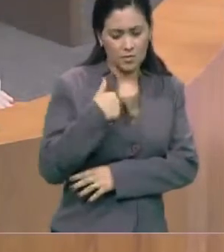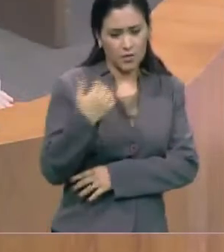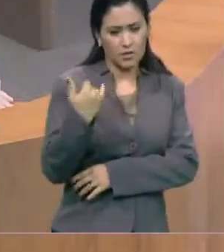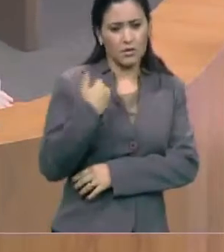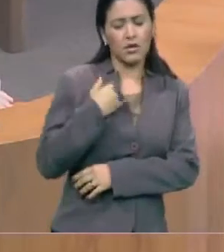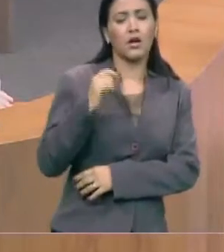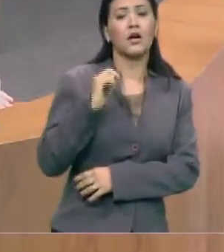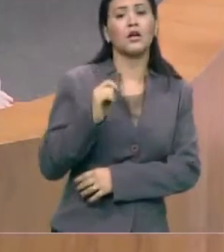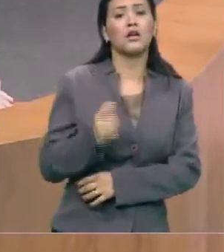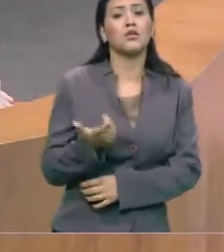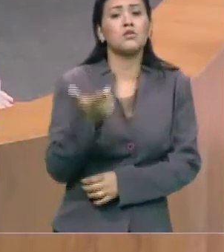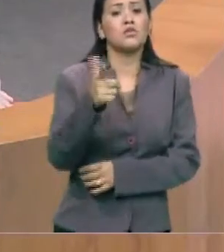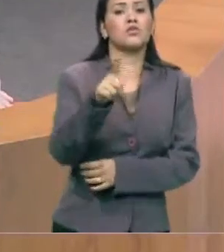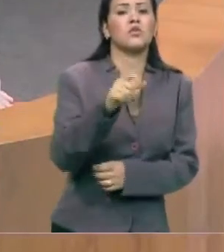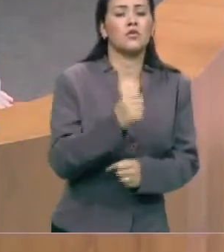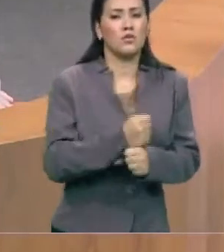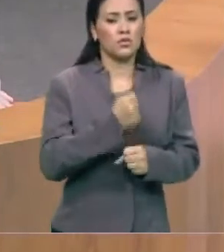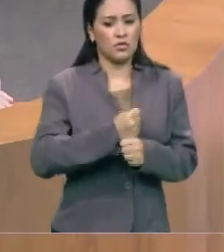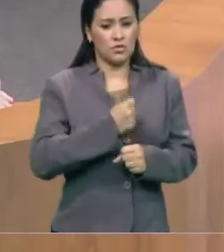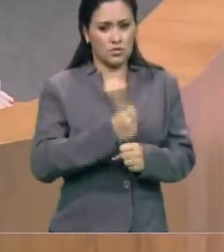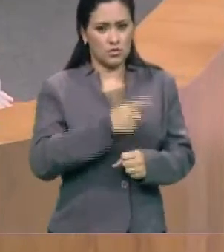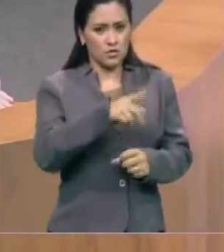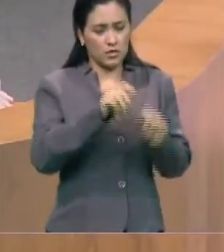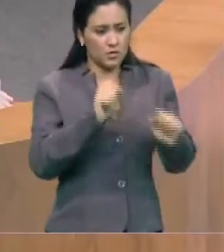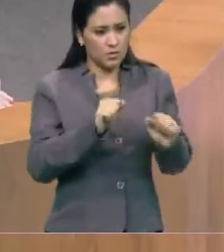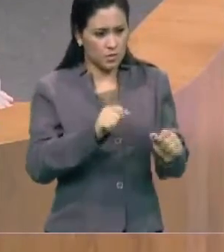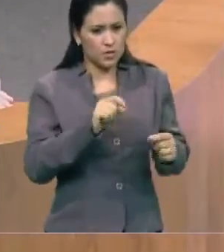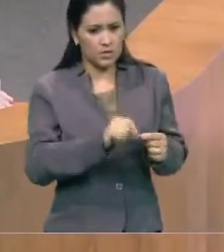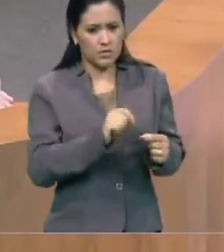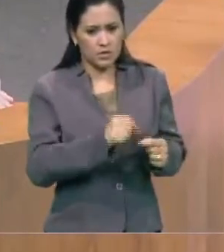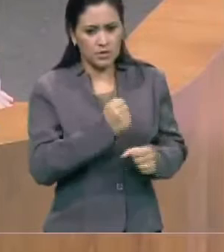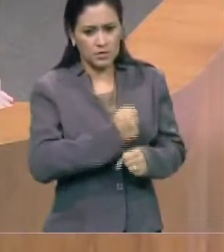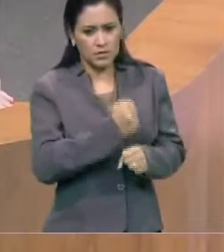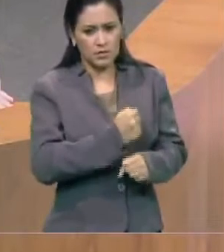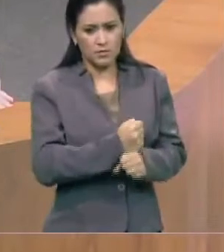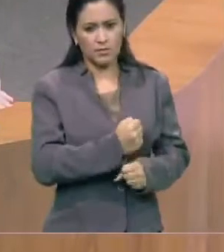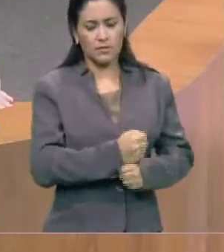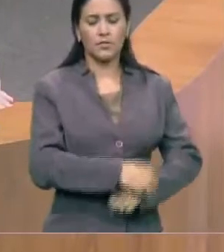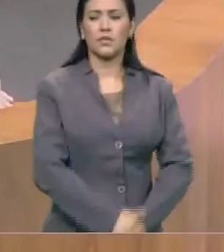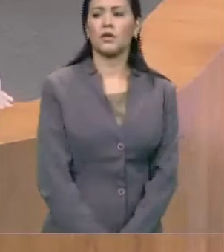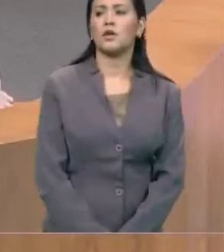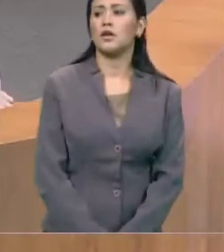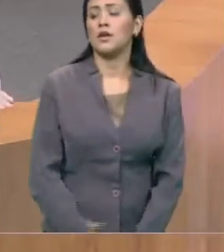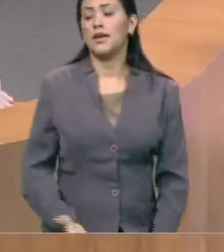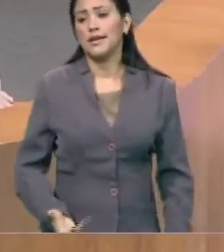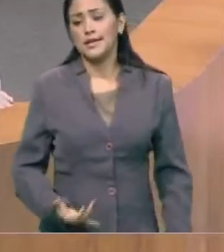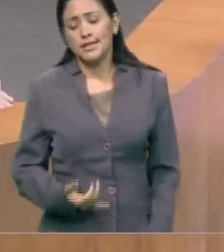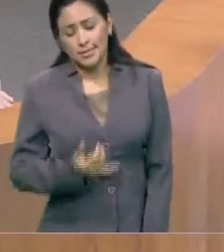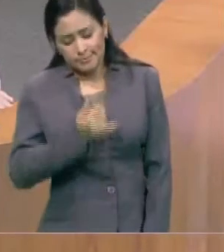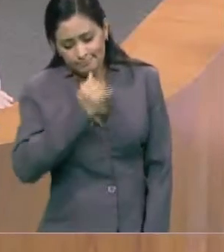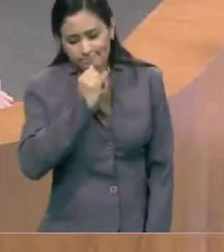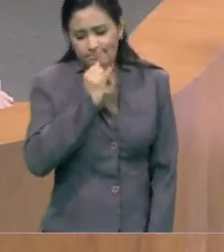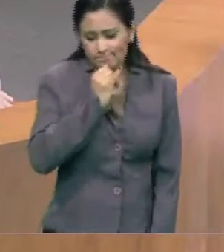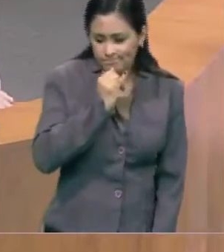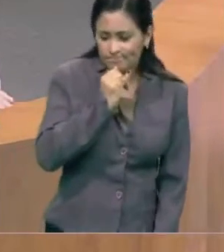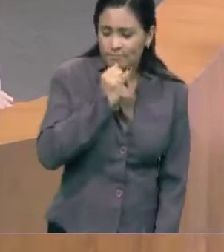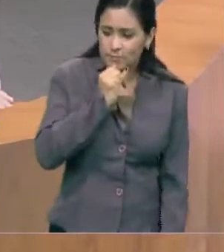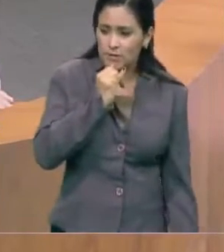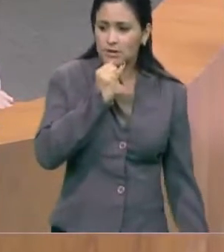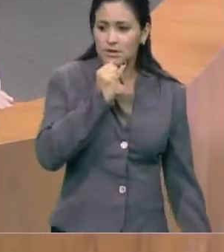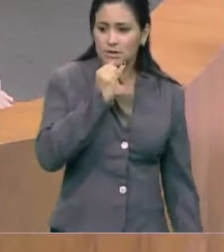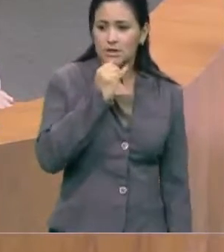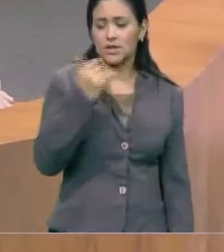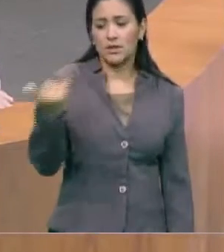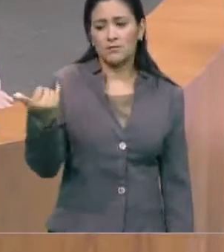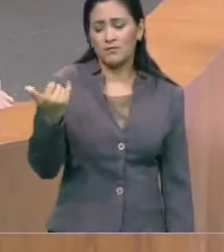vai voltar, e você vai poder executar. Ele disse, deputado, infelizmente, eu acho que não é mais uma boa